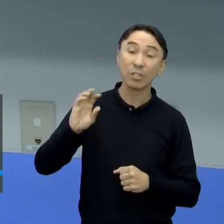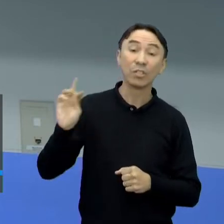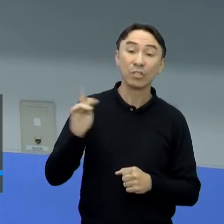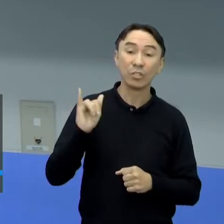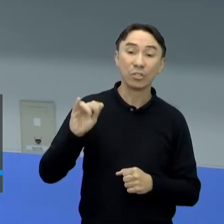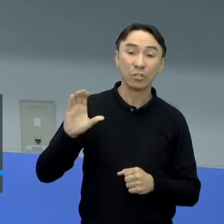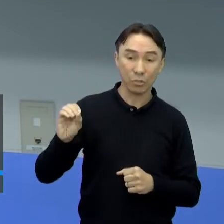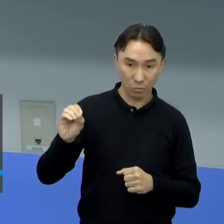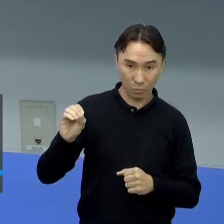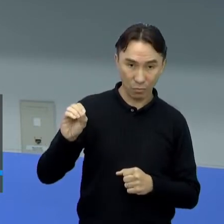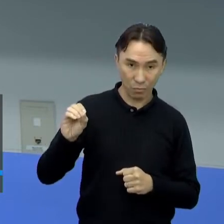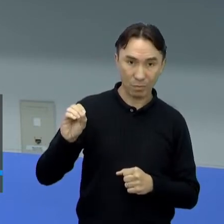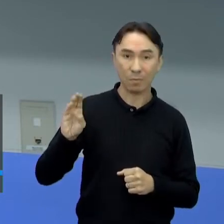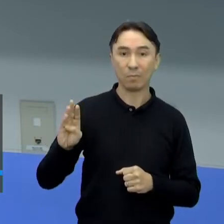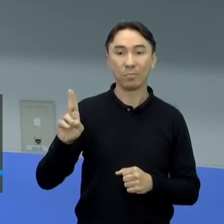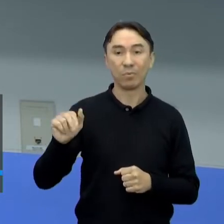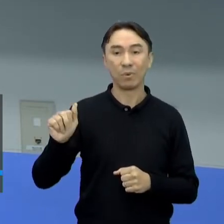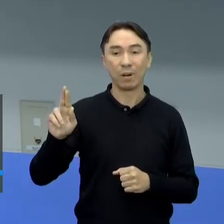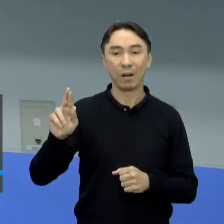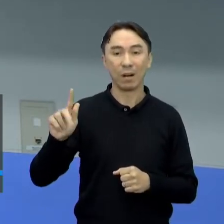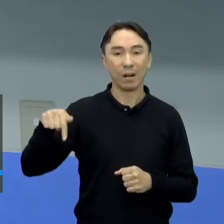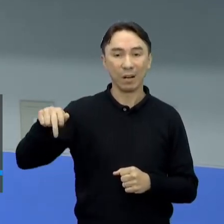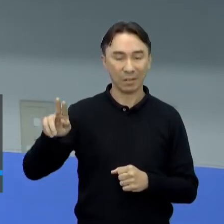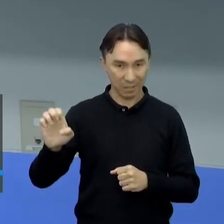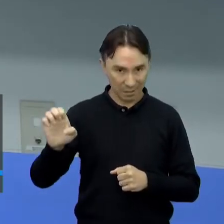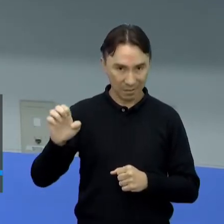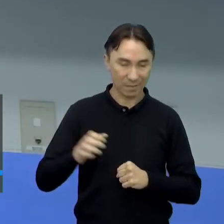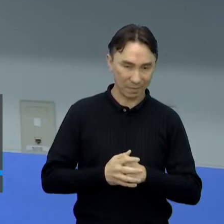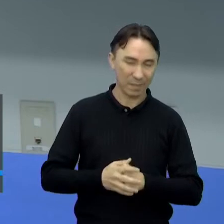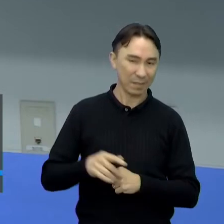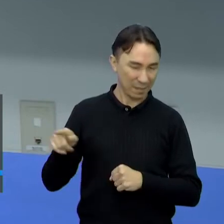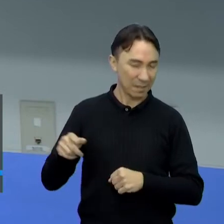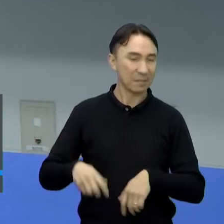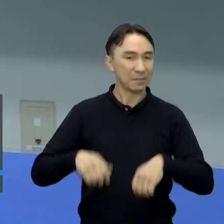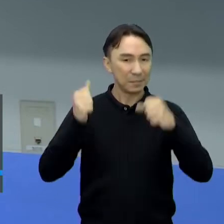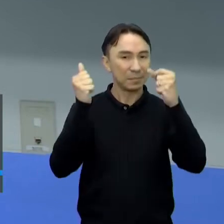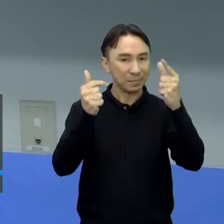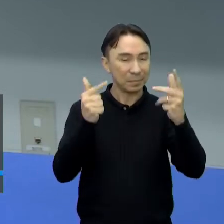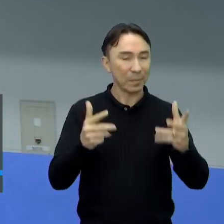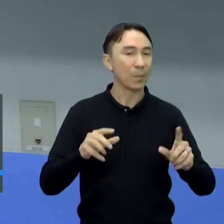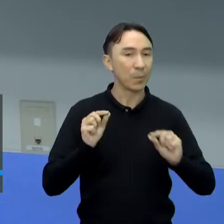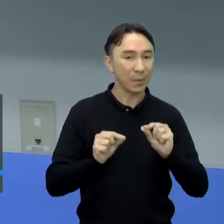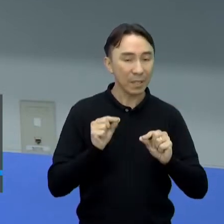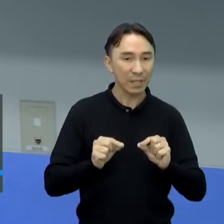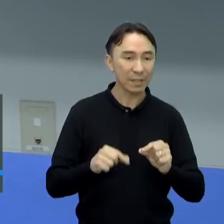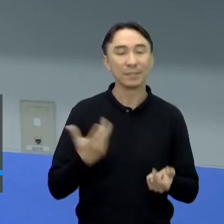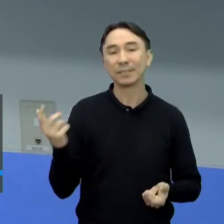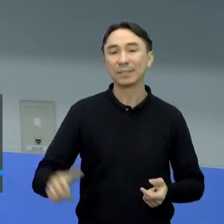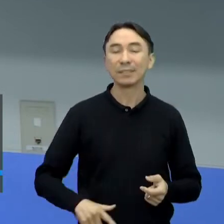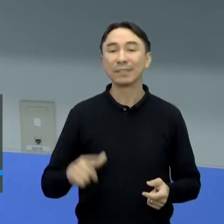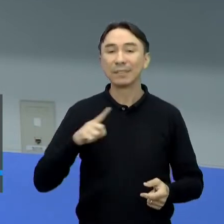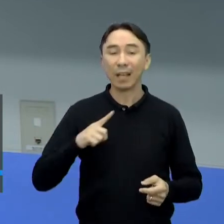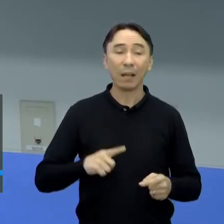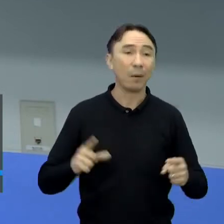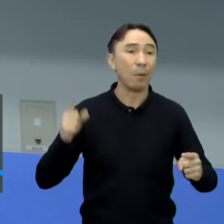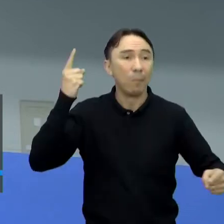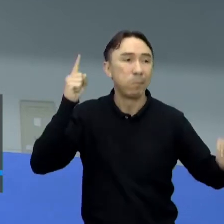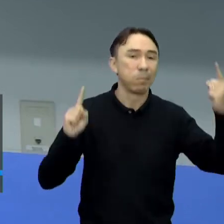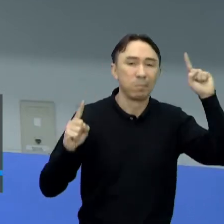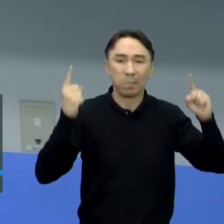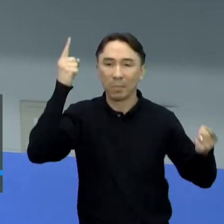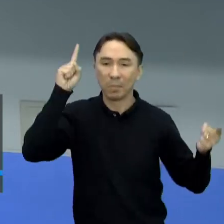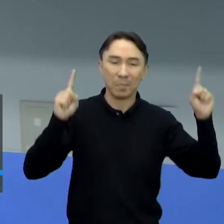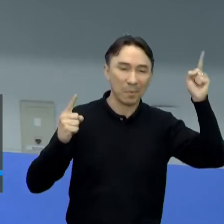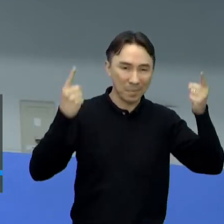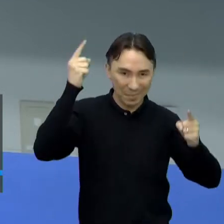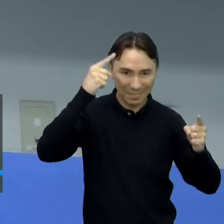Aonde ele fala que no carnaval, ele começa a descrever ali, né? Uma situação onde no carnaval